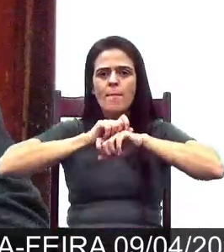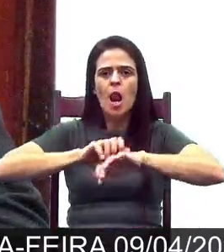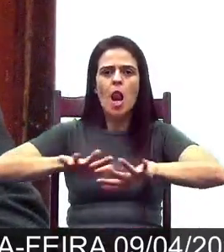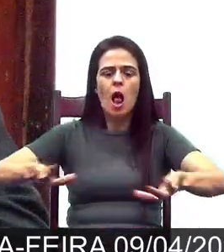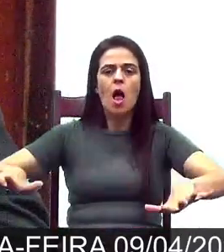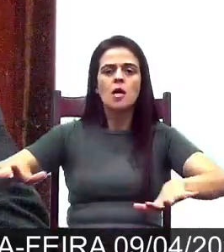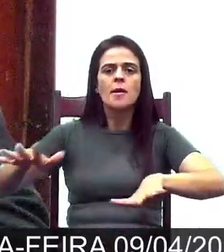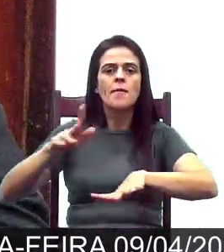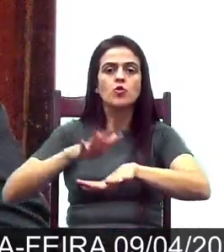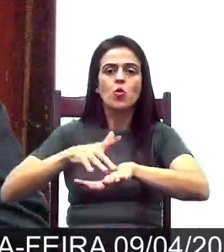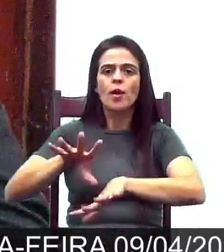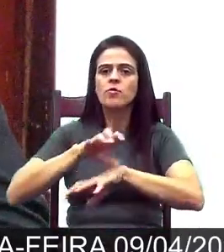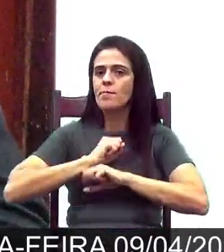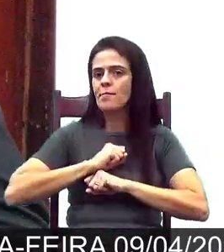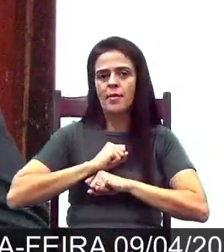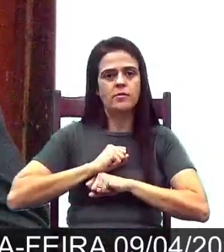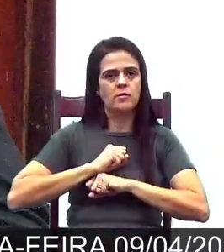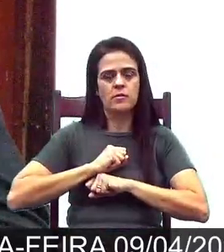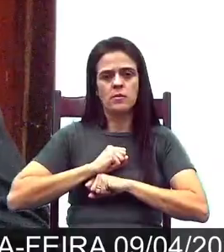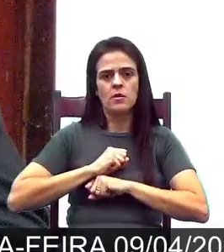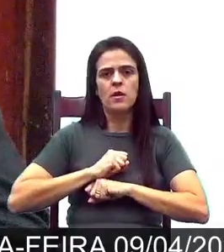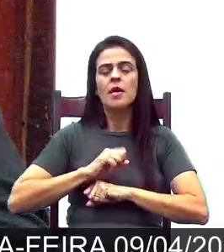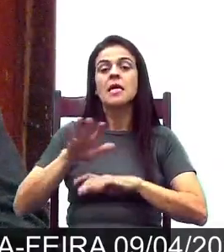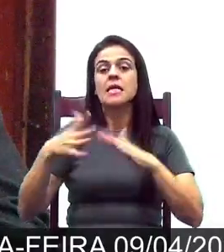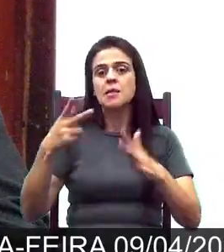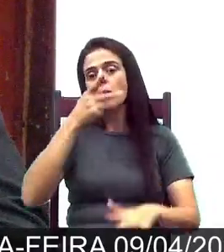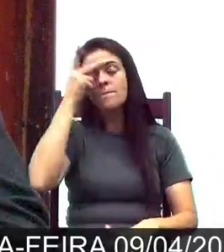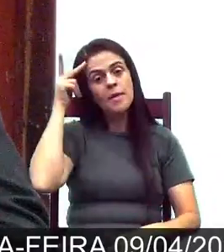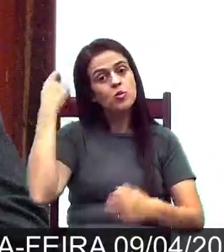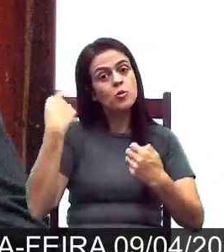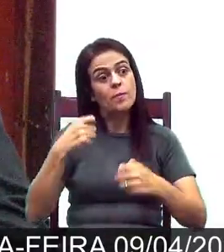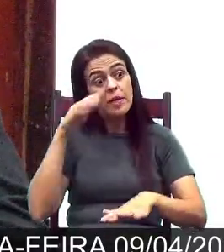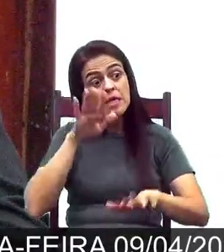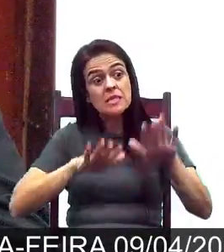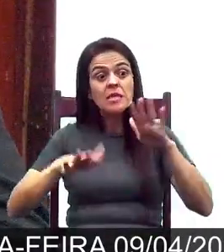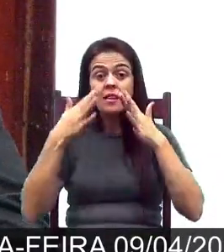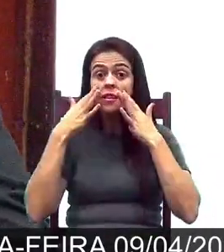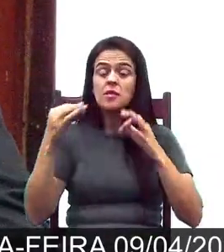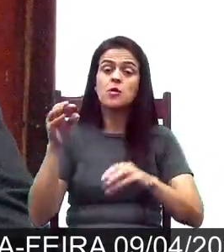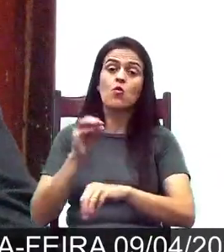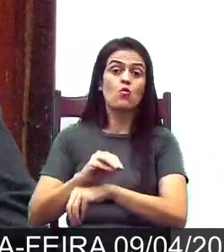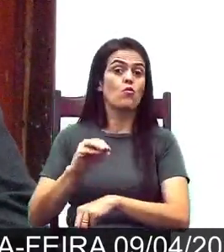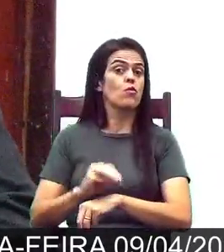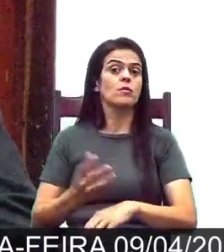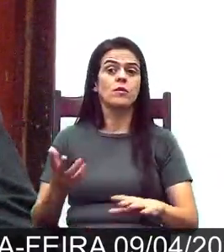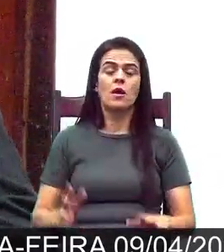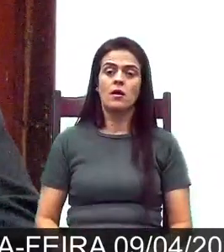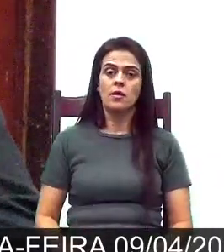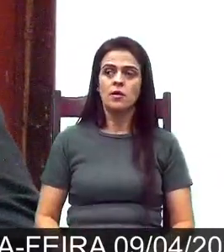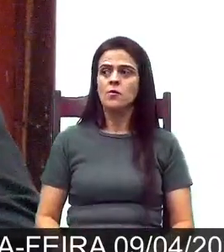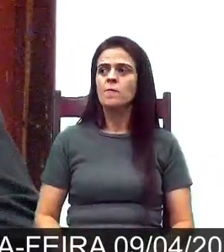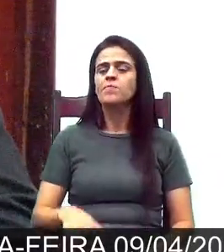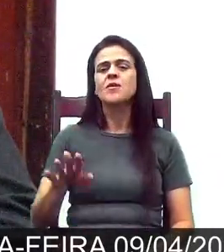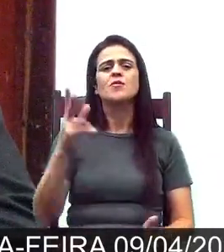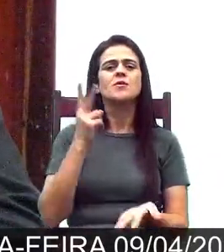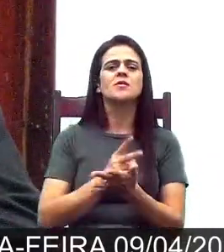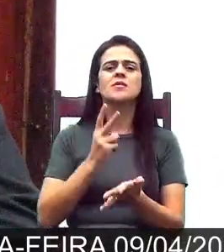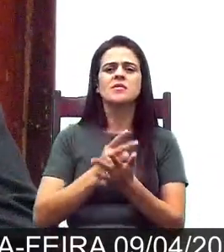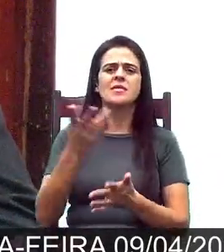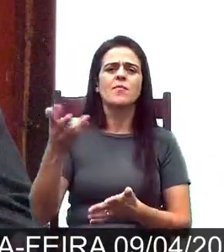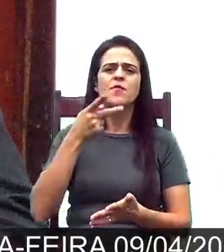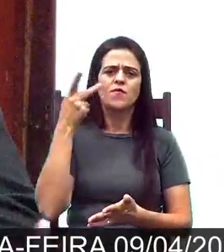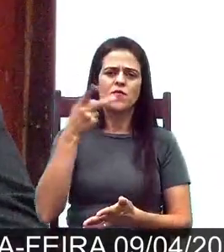o poder público tem que fazer a parte dele, mas o cidadão também tem que fazer. A gente sabe disso, que é igual eu vejo o Bordone falar, né,